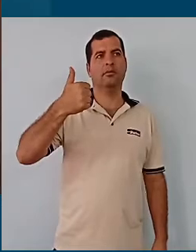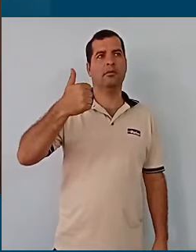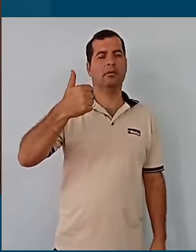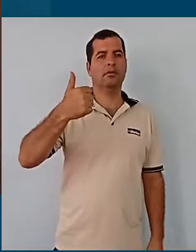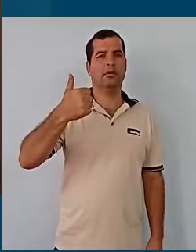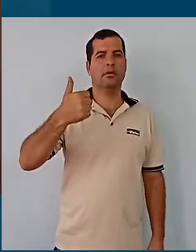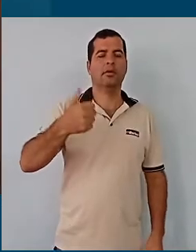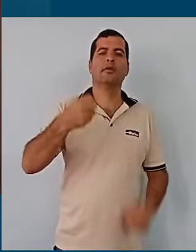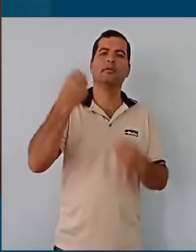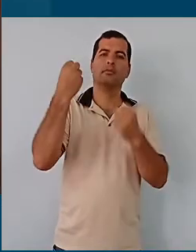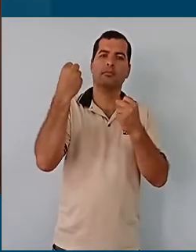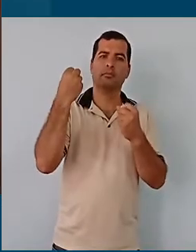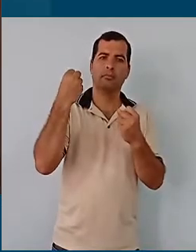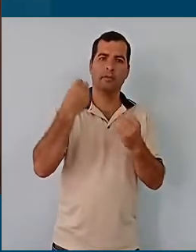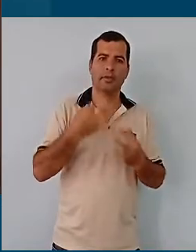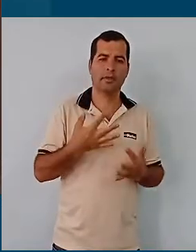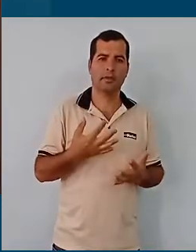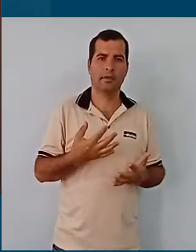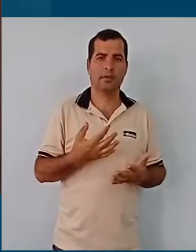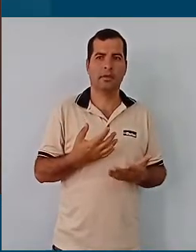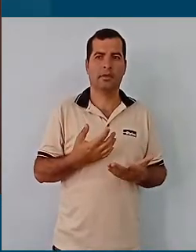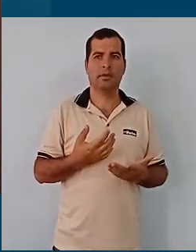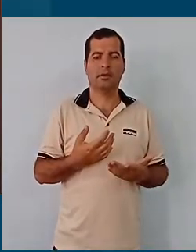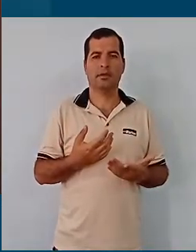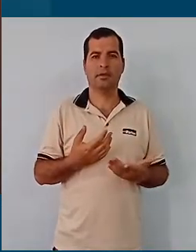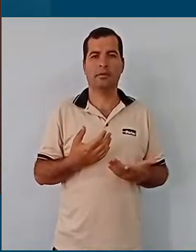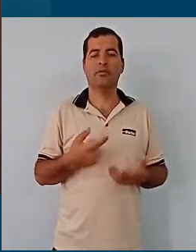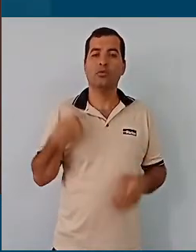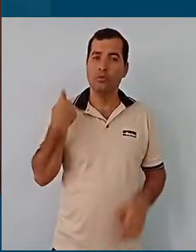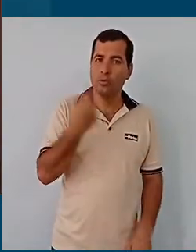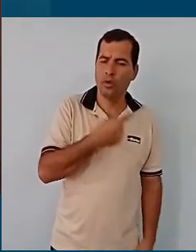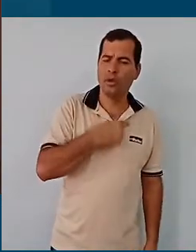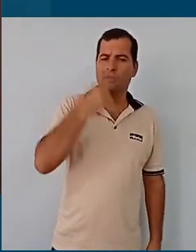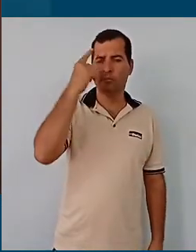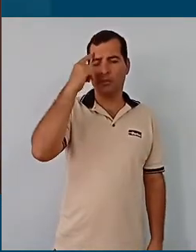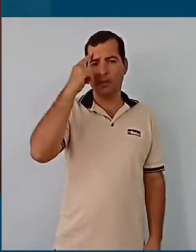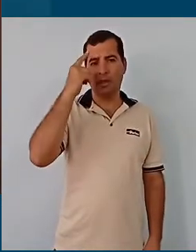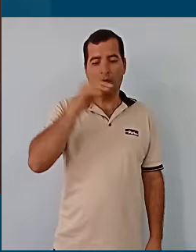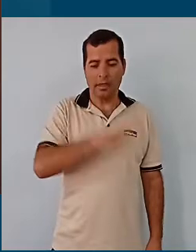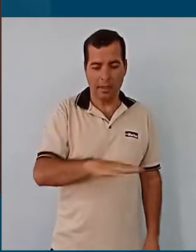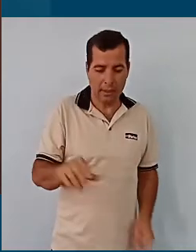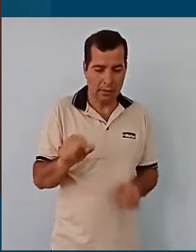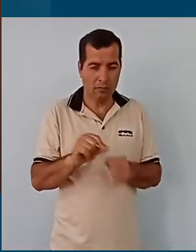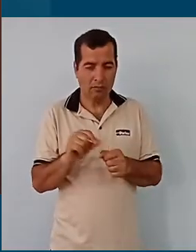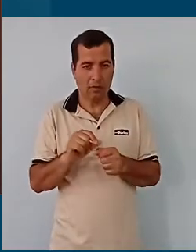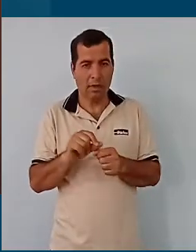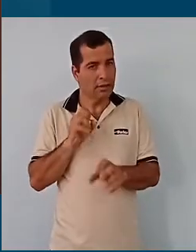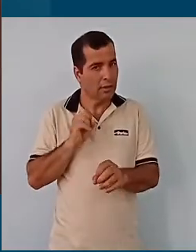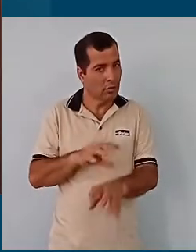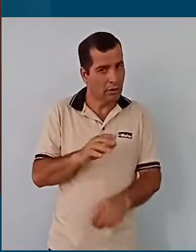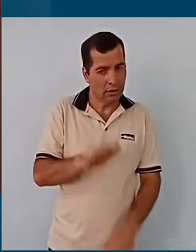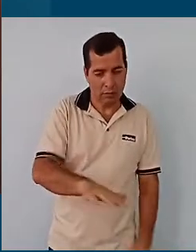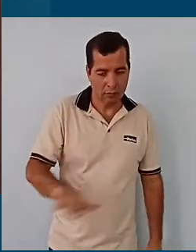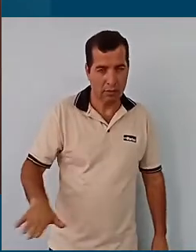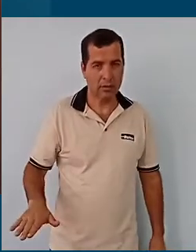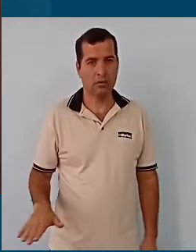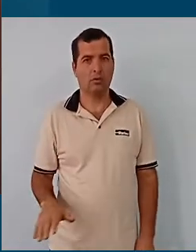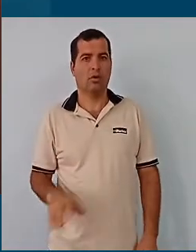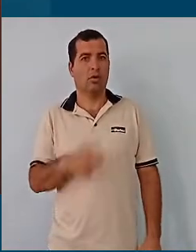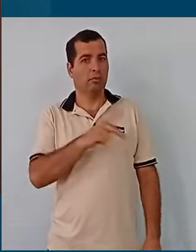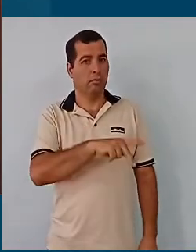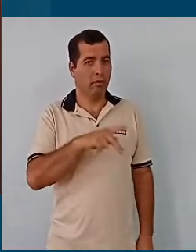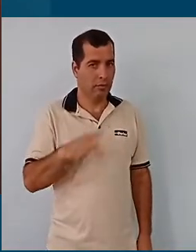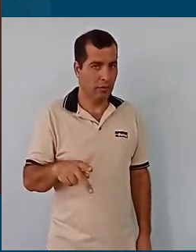vai falar de considerar tudo aquilo que a criança faz na educação infantil, então, os professores do